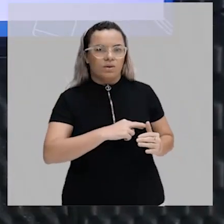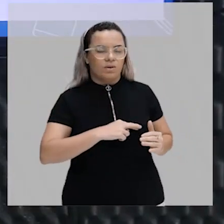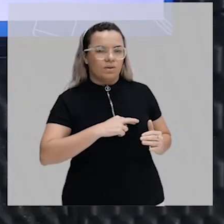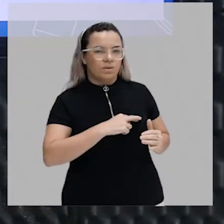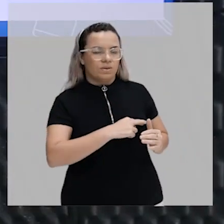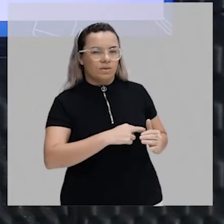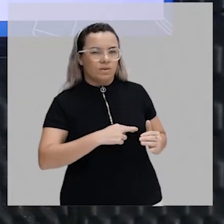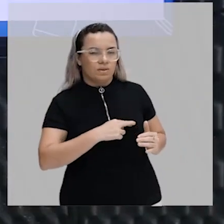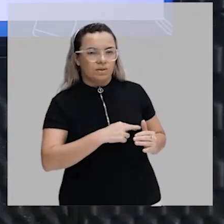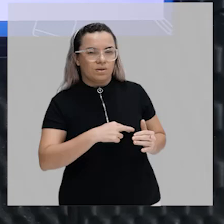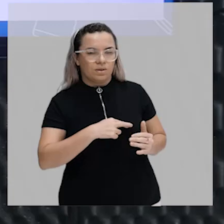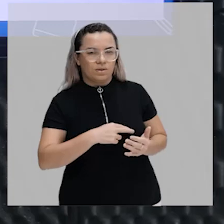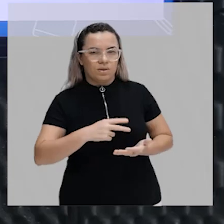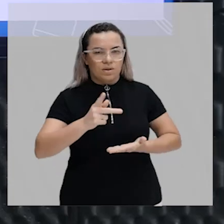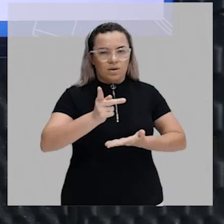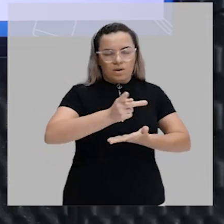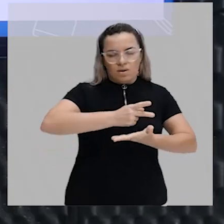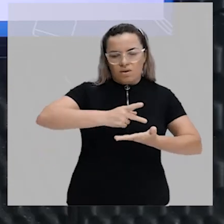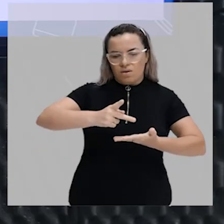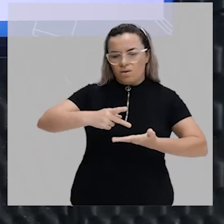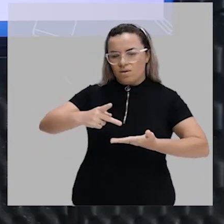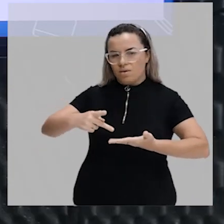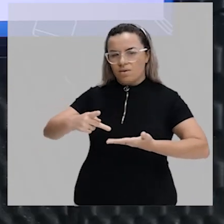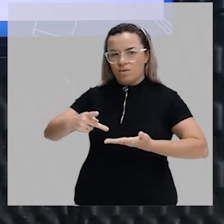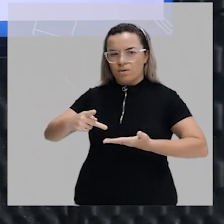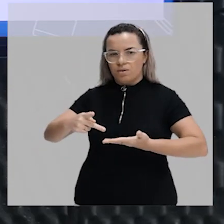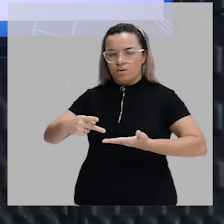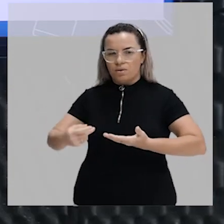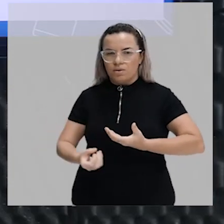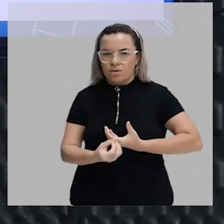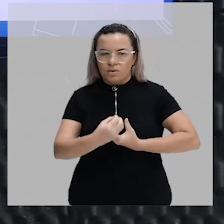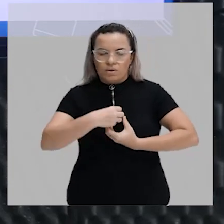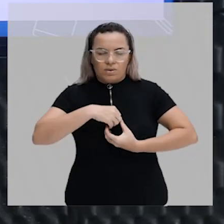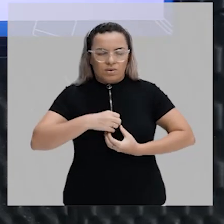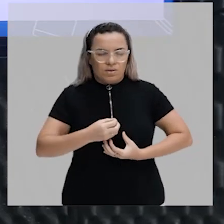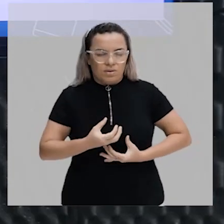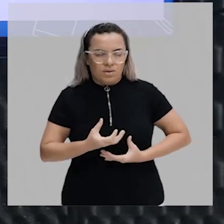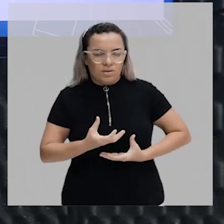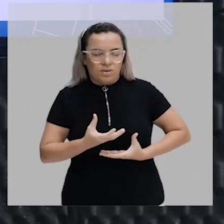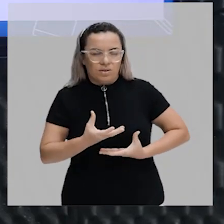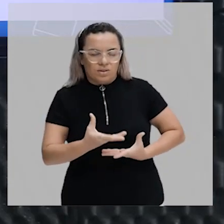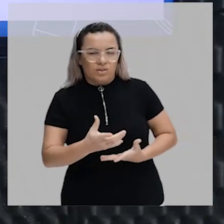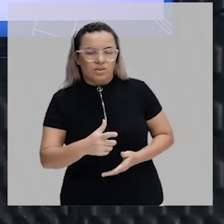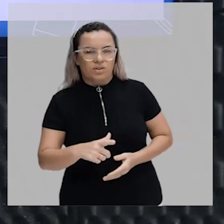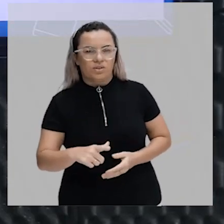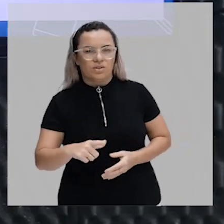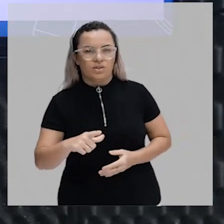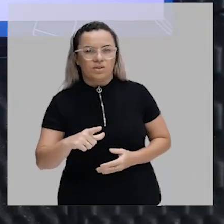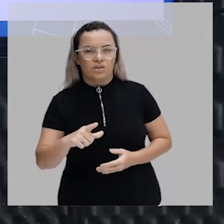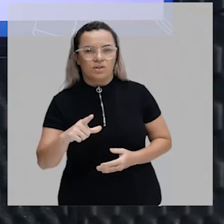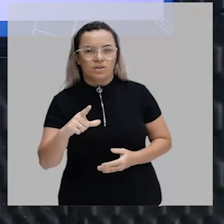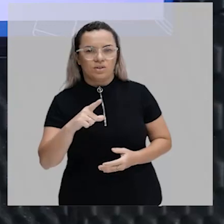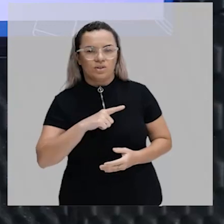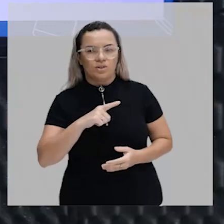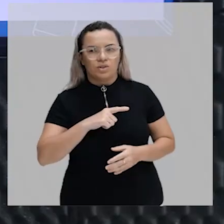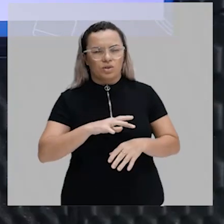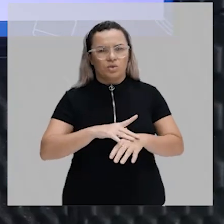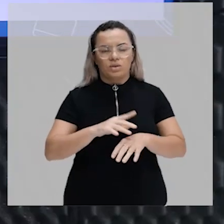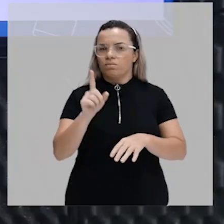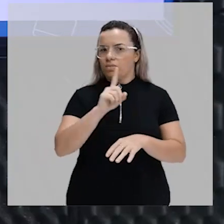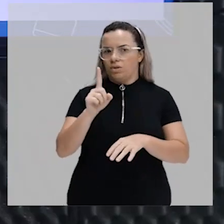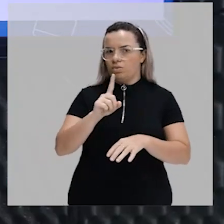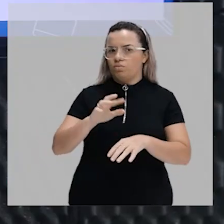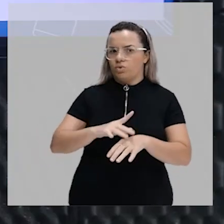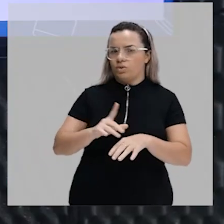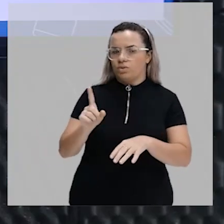aquela poesia carregada de doença, né? Não era nem doença a palavra que eu queria utilizar, mas